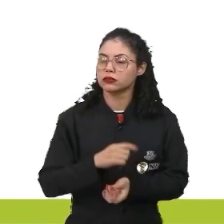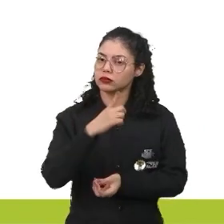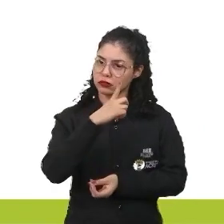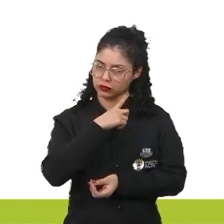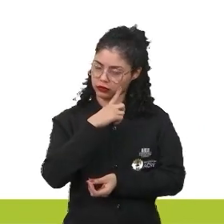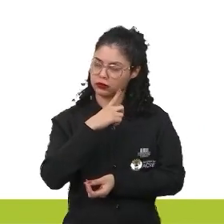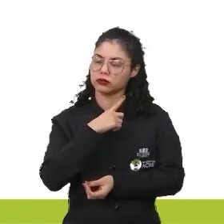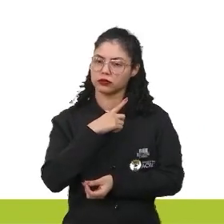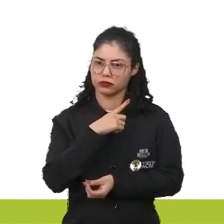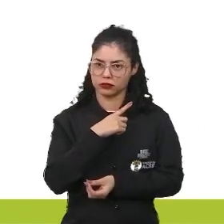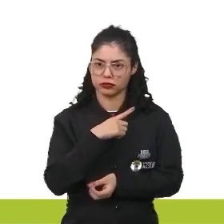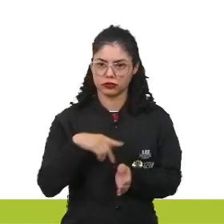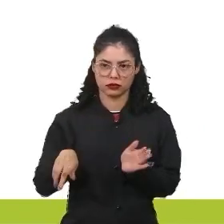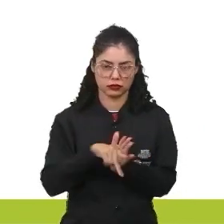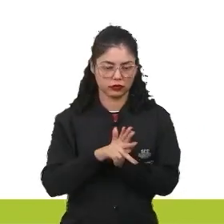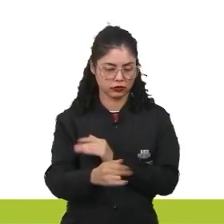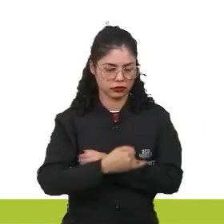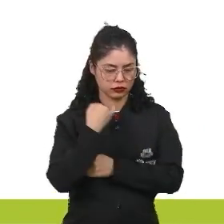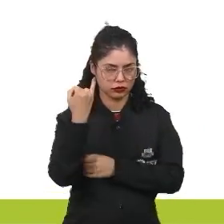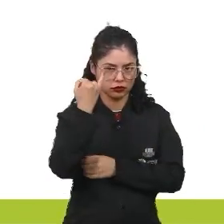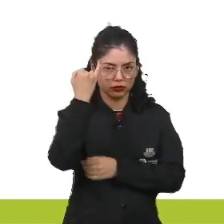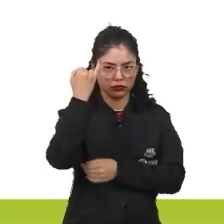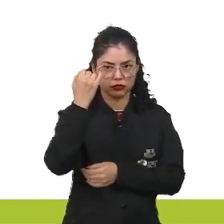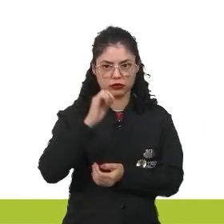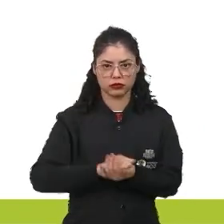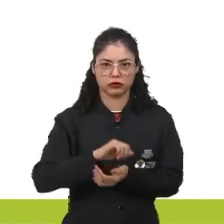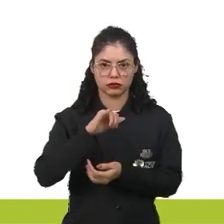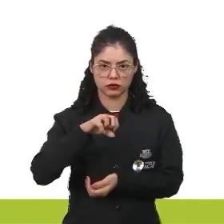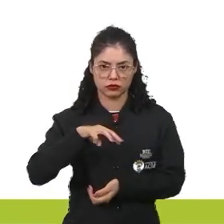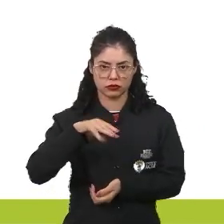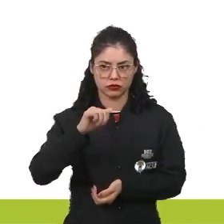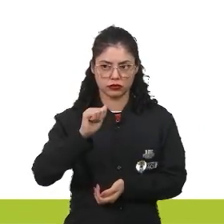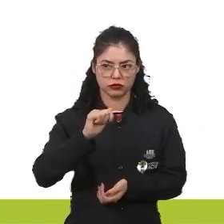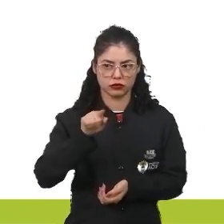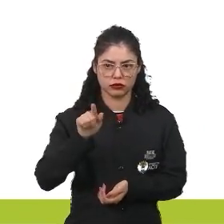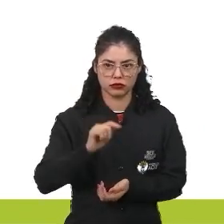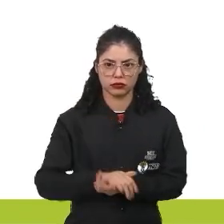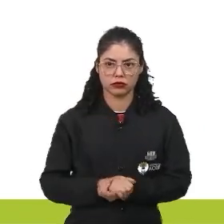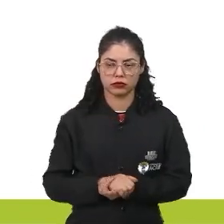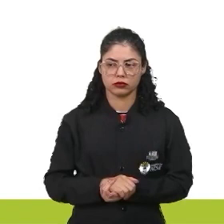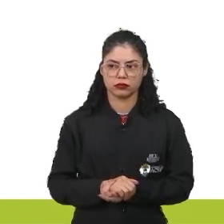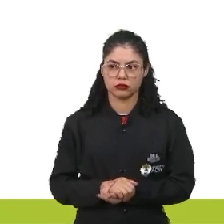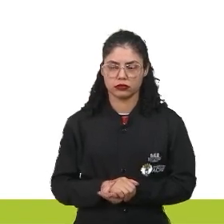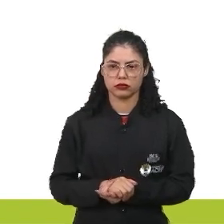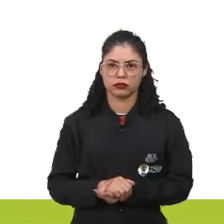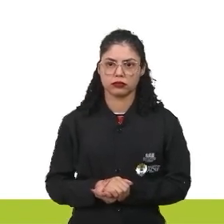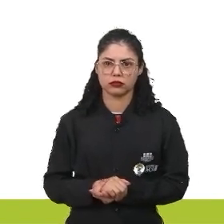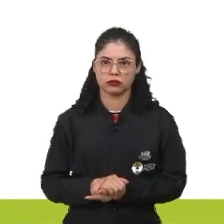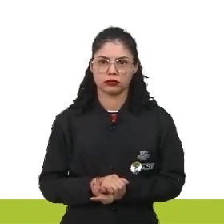que ser eficaz aí ao ímã, o outro não.